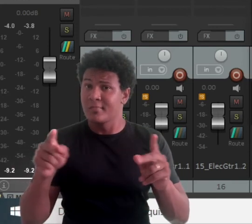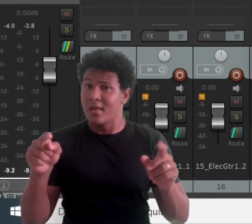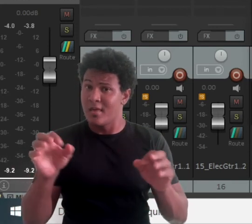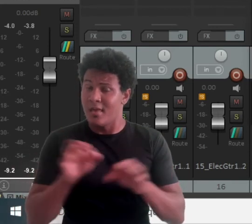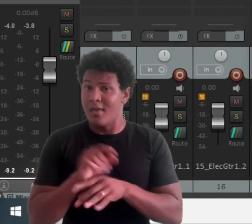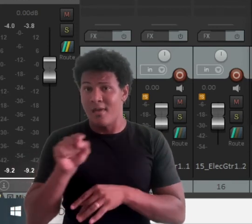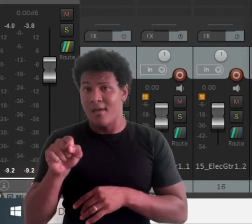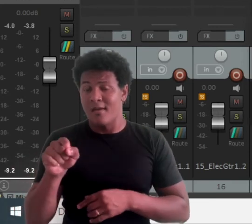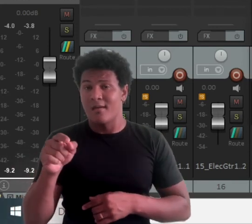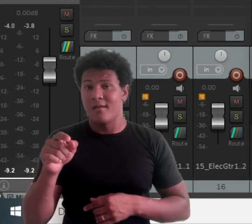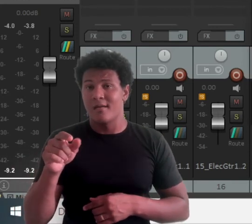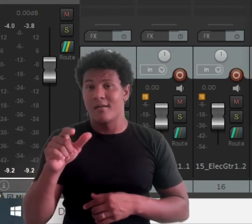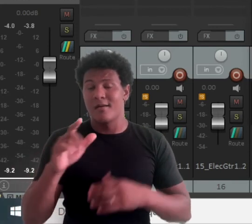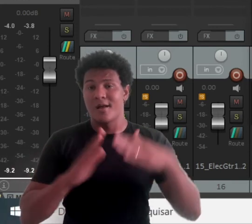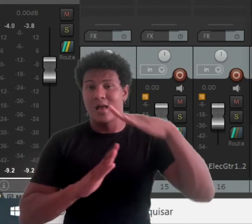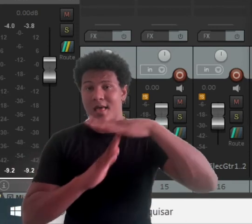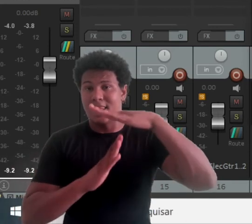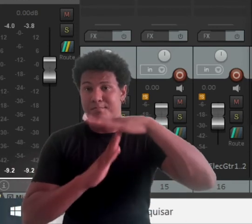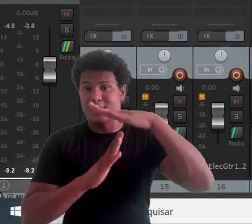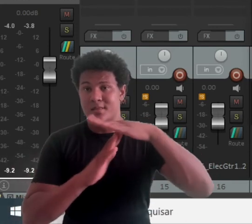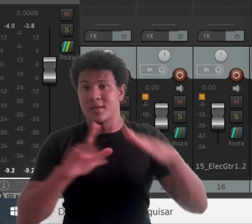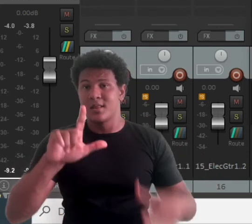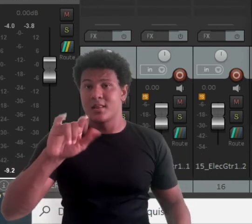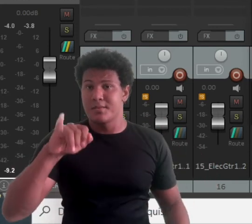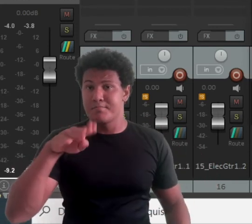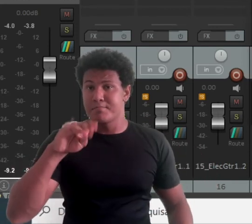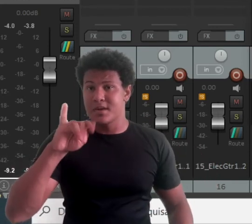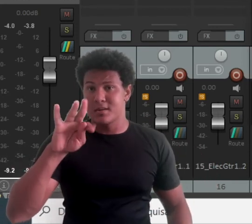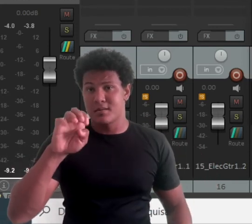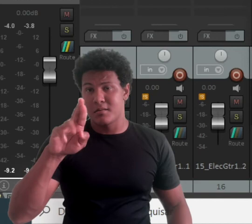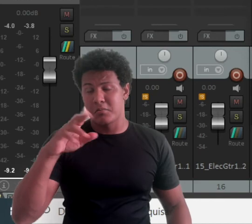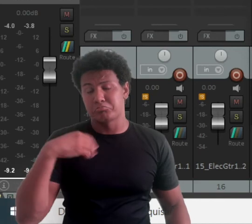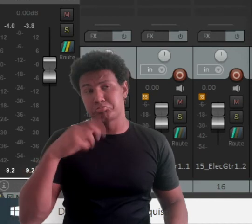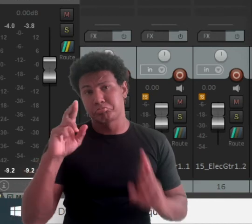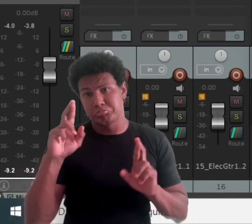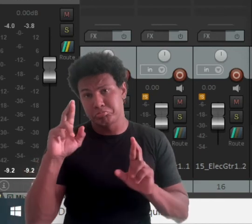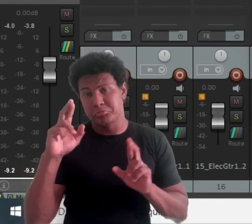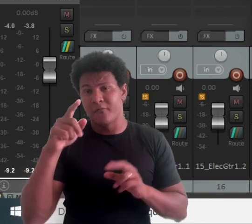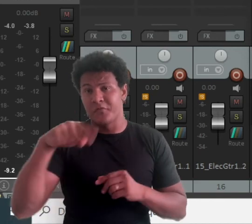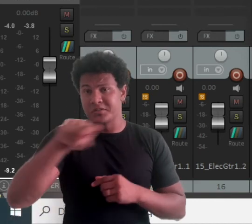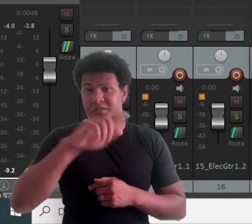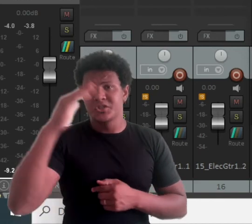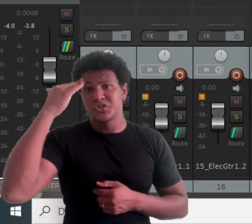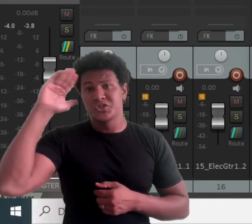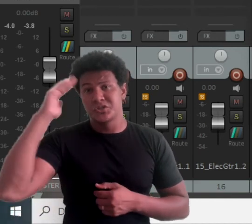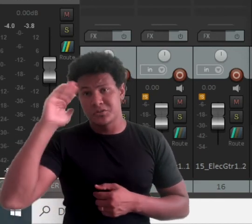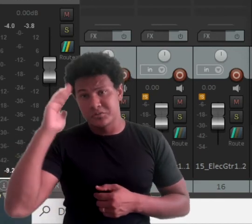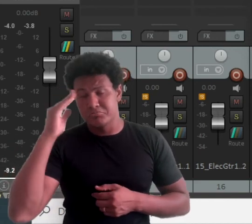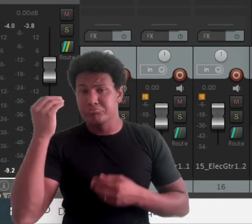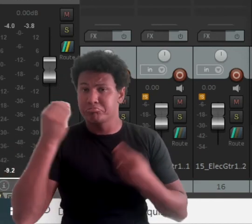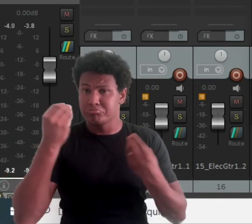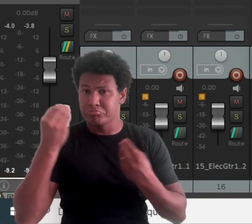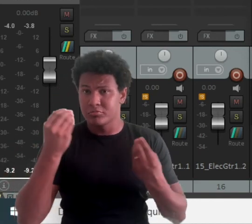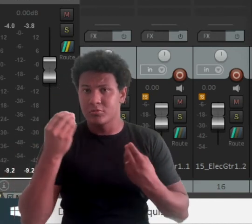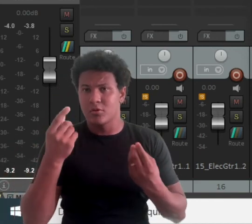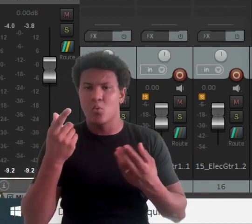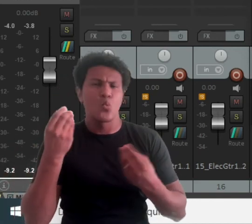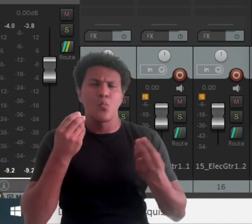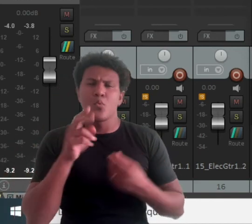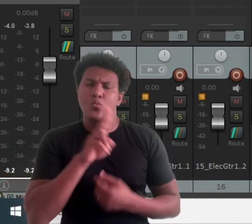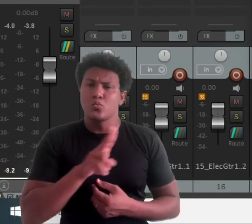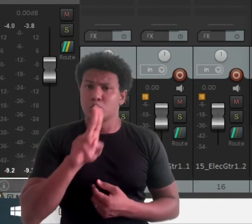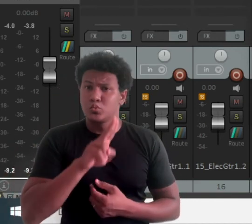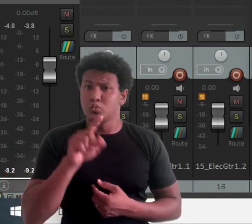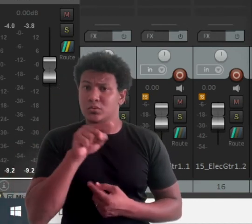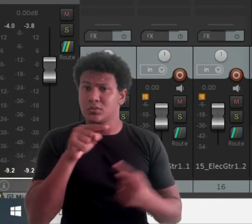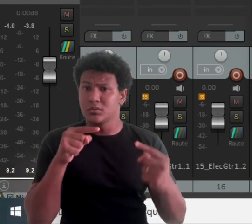limiter, tá? Beleza? Eu quero que vocês, espero que vocês tenham entendido, né, aqui todo o conceito, todo a forma